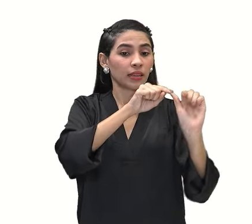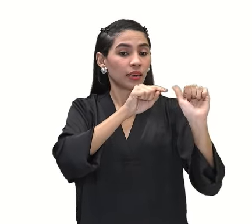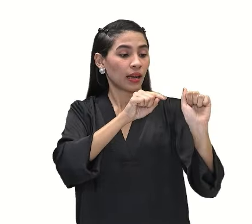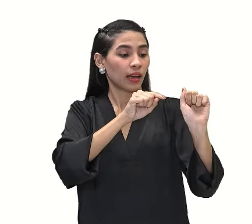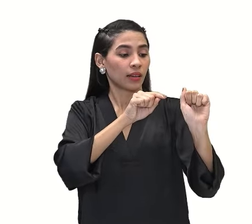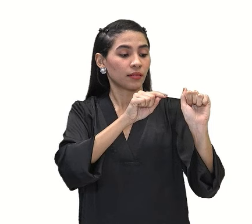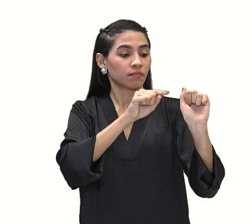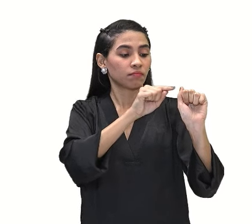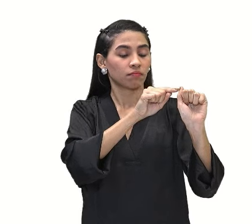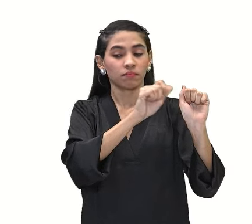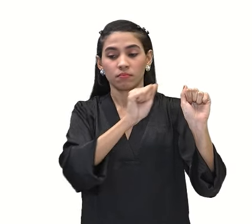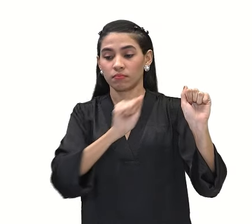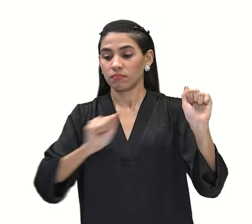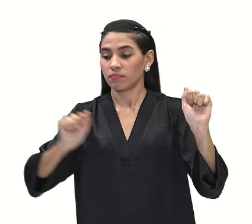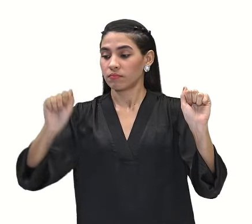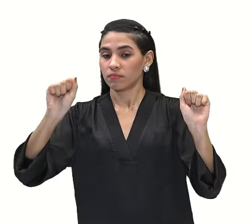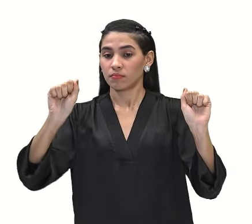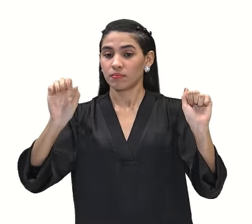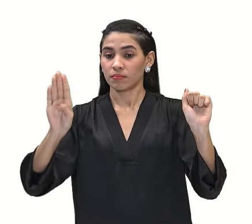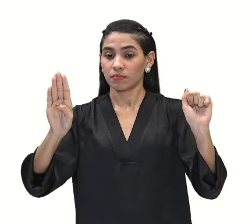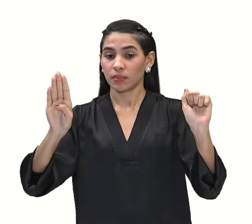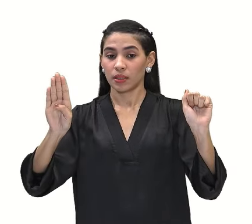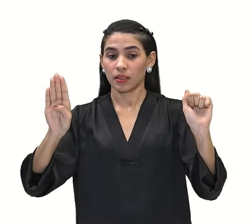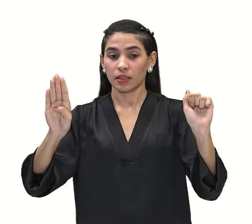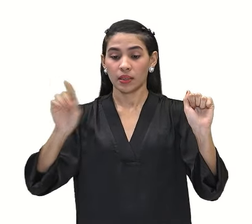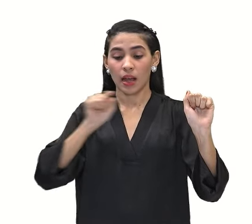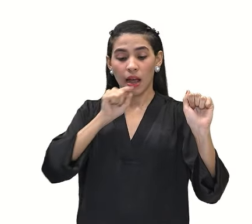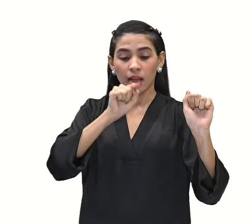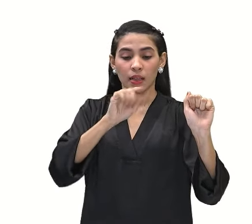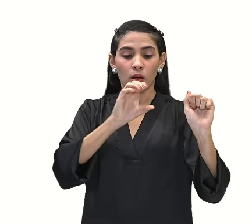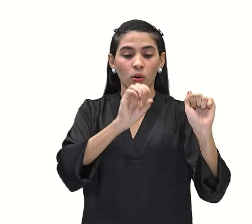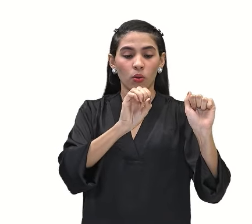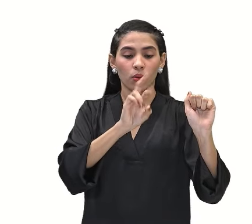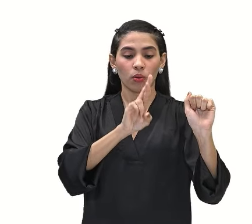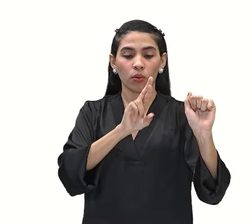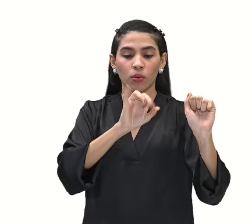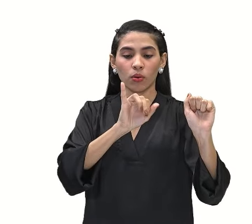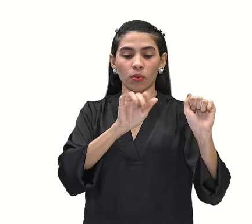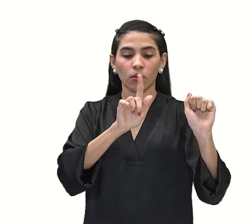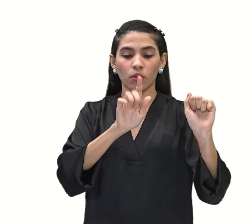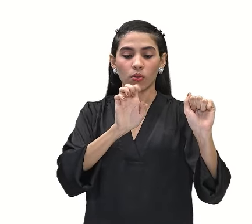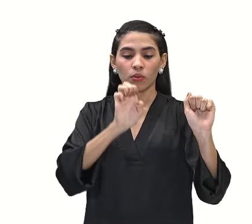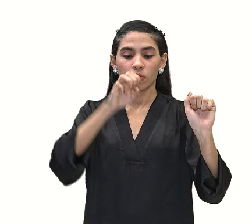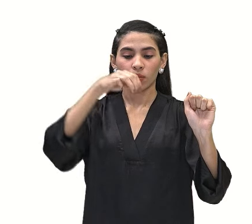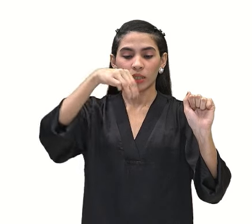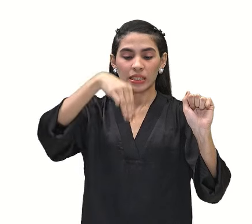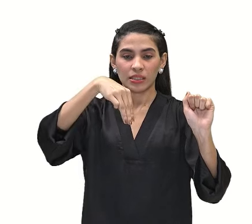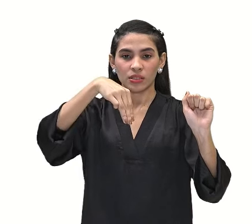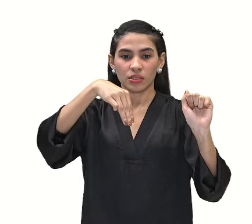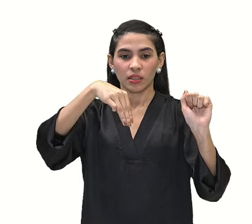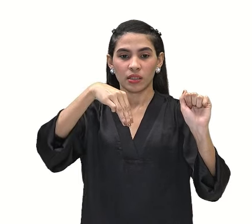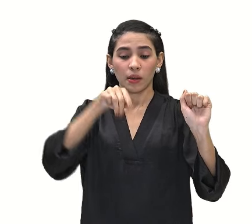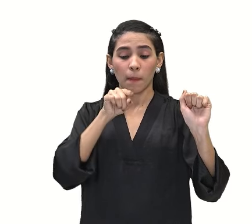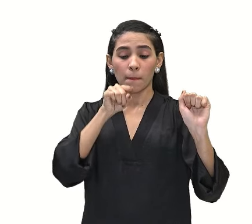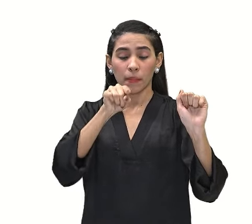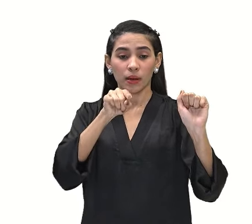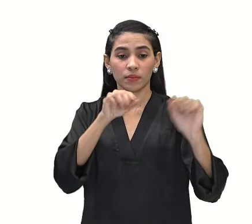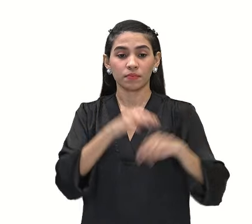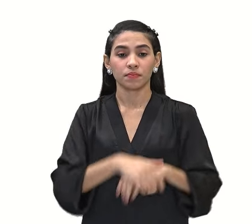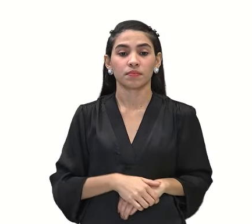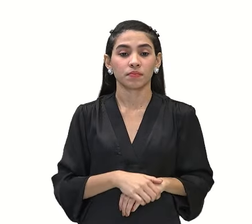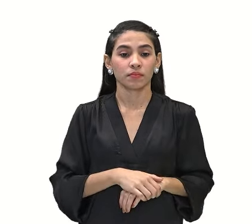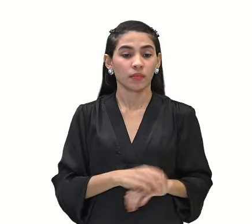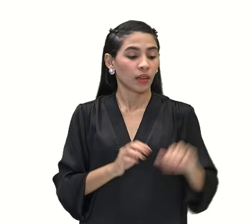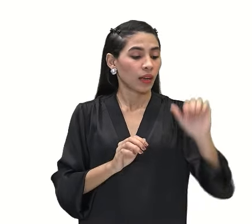rotatória certo isso daqui é origem tá aqui ó e esse tamanho aqui ó que vai de A até